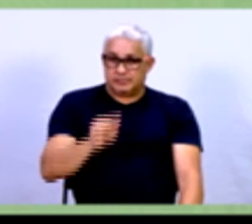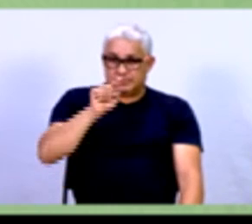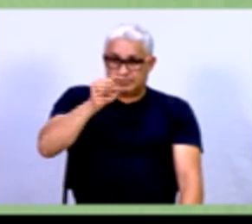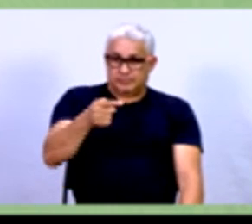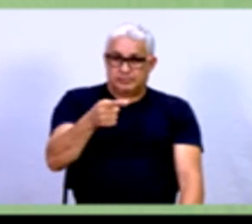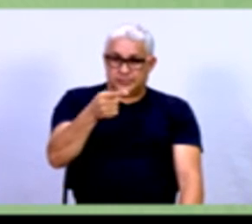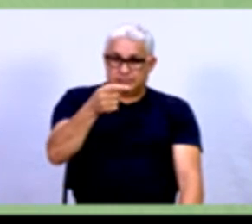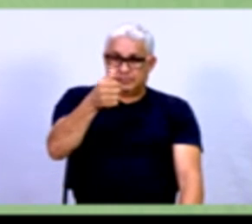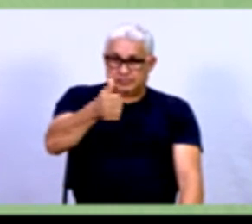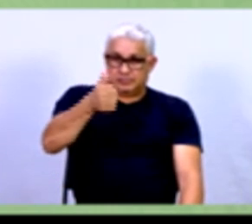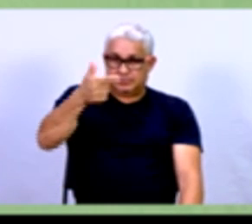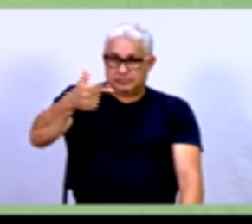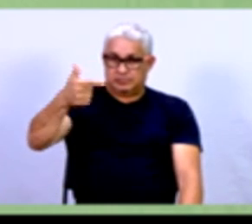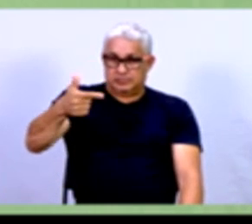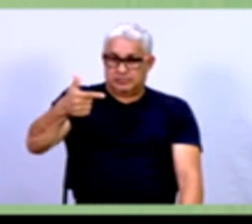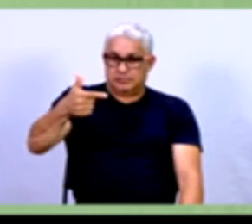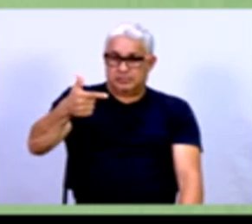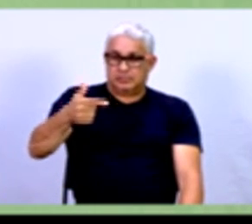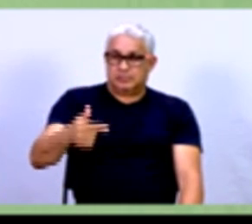1.122.